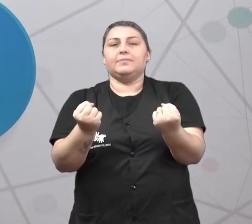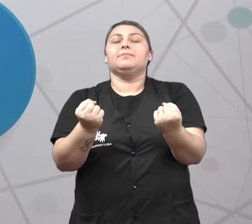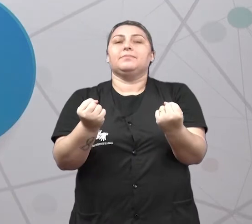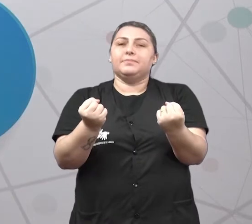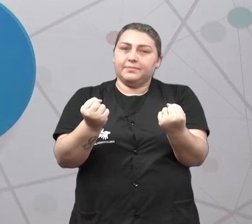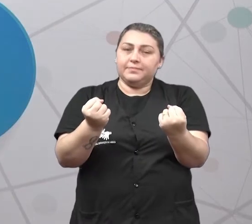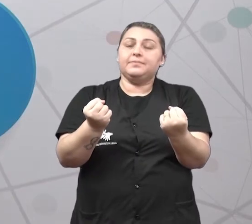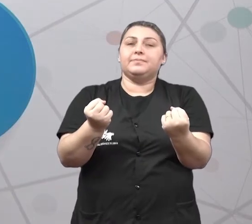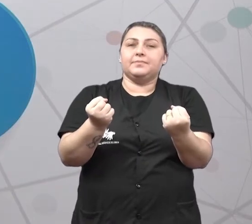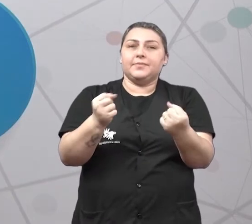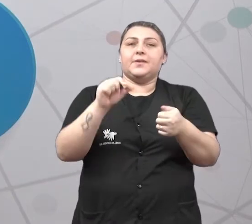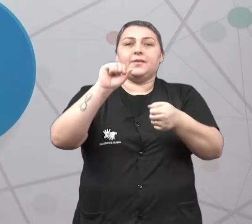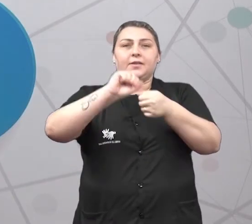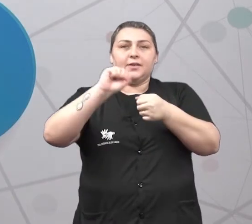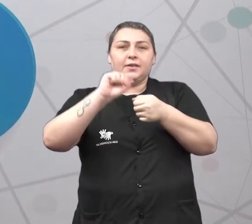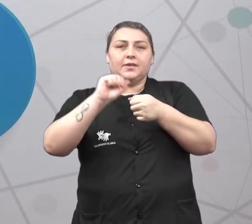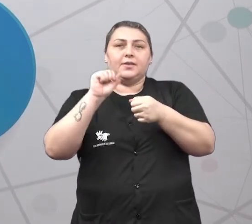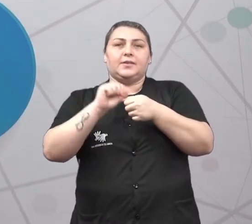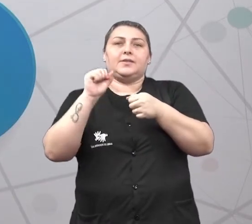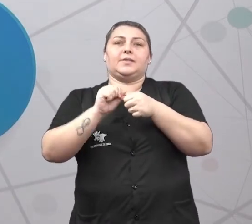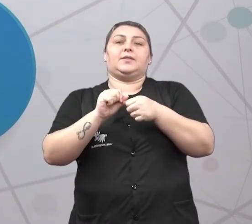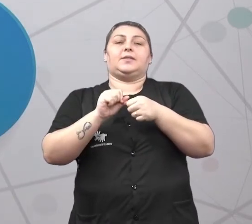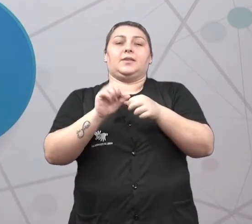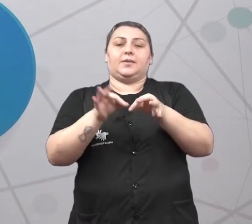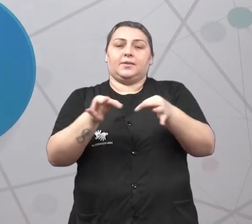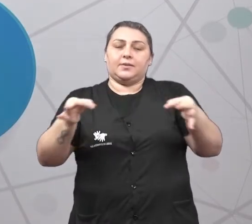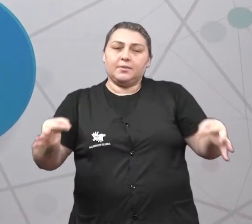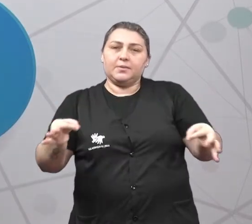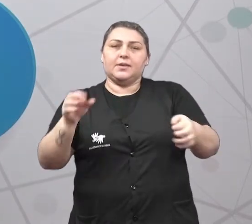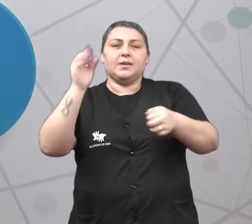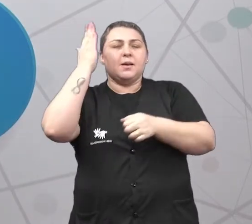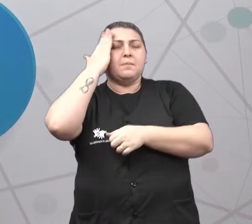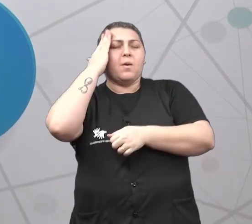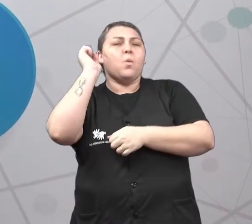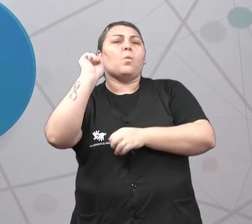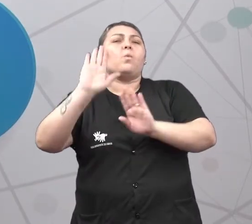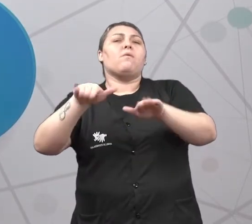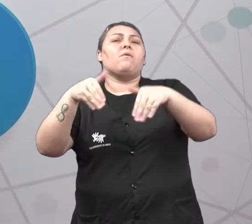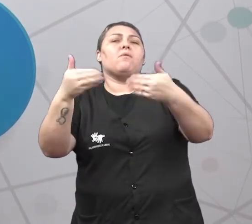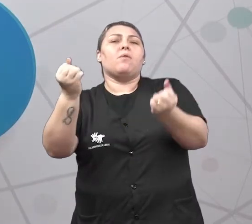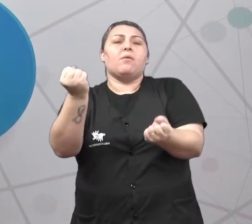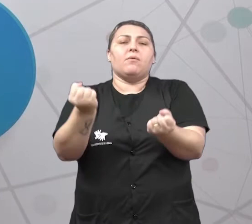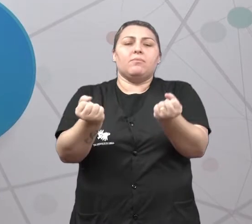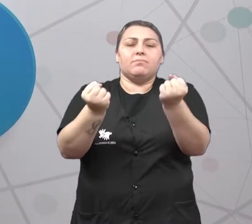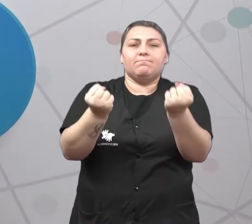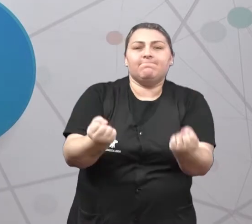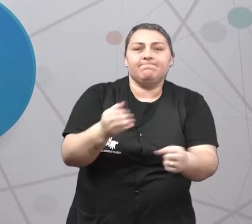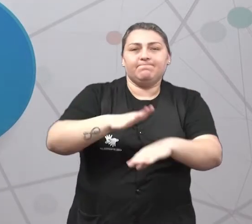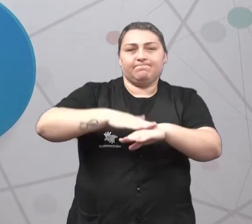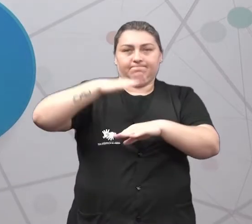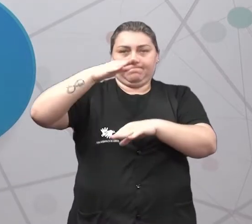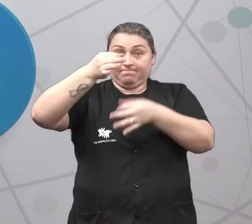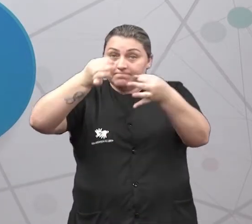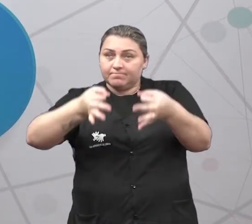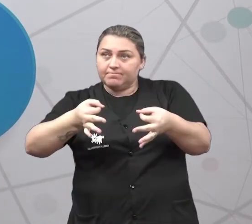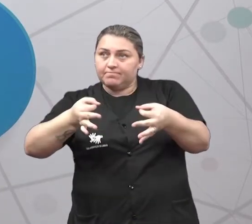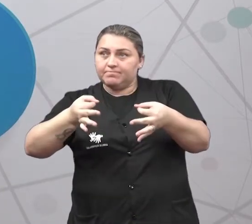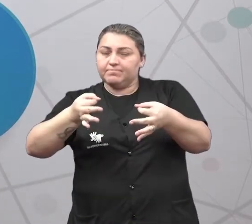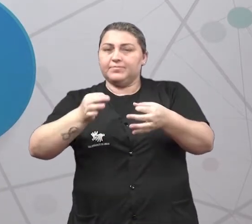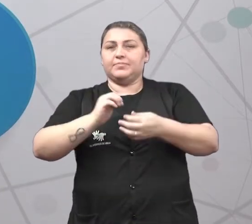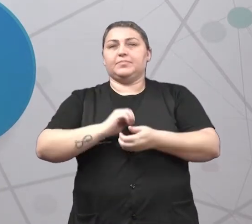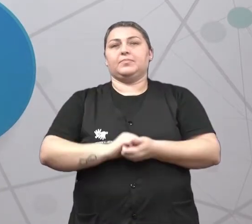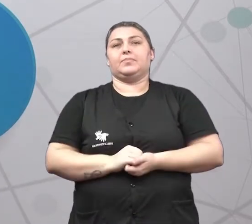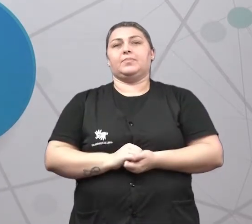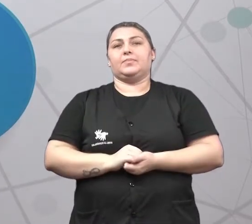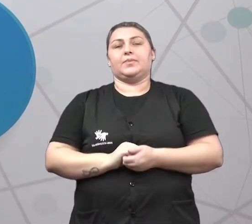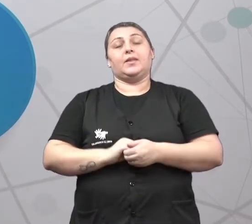mais. E aí, eles faziam as suas medidas para saber o que pesava mais. Certinho? E ao longo